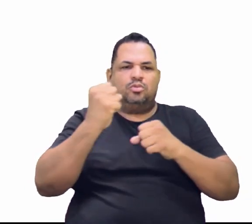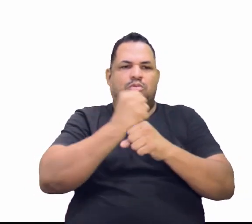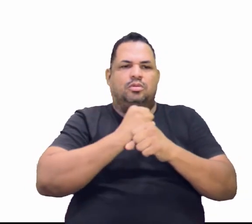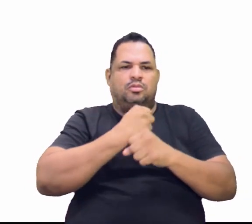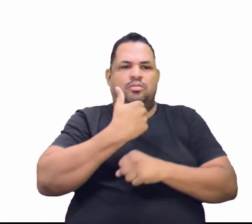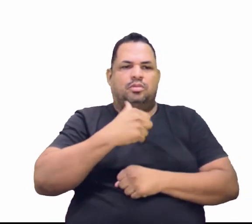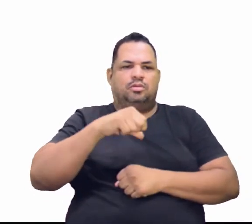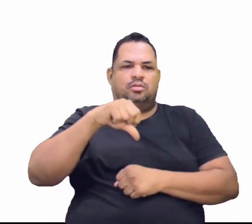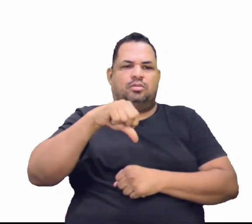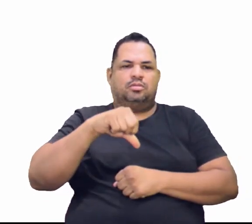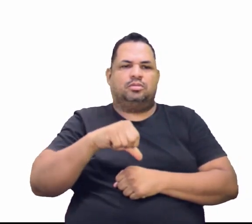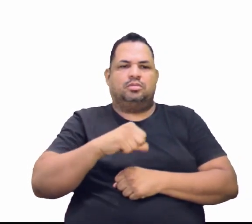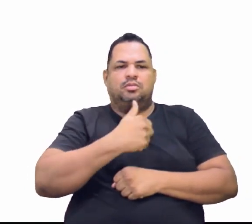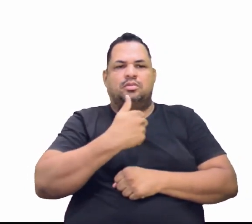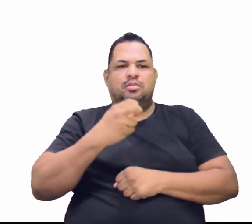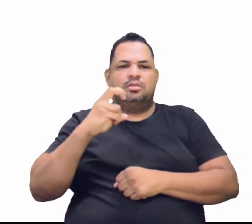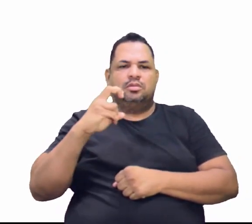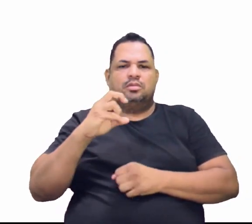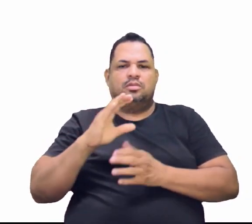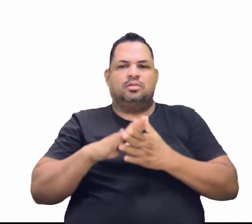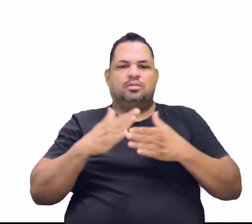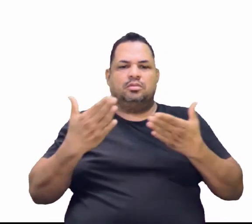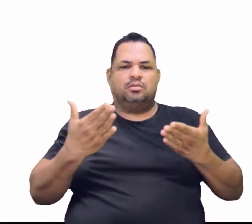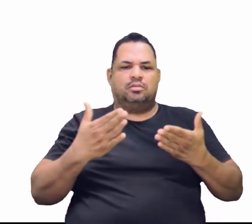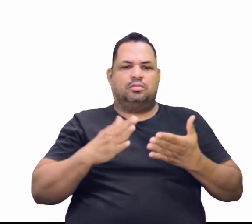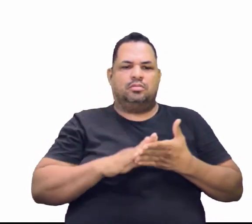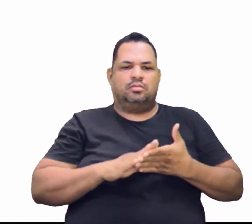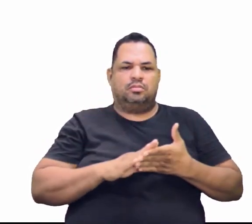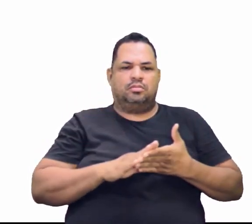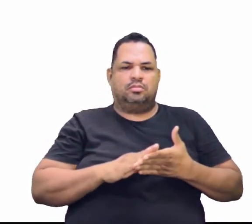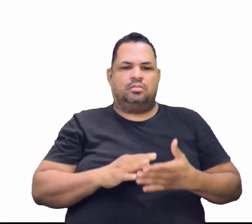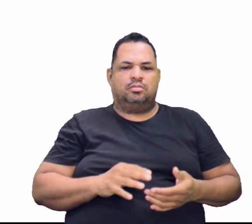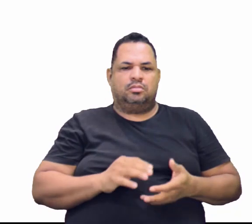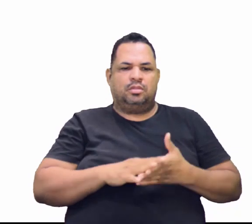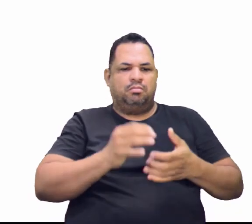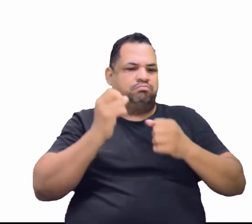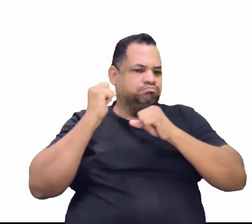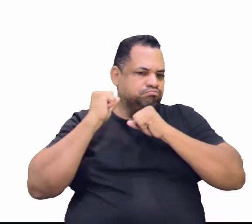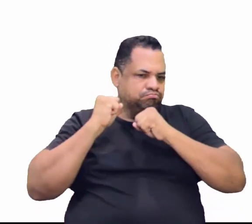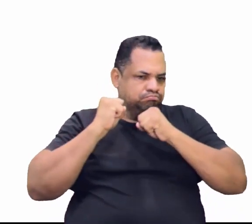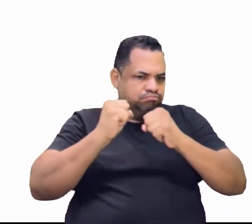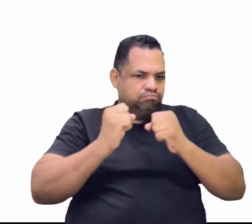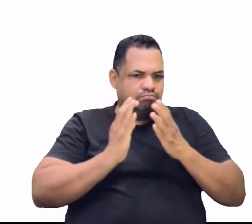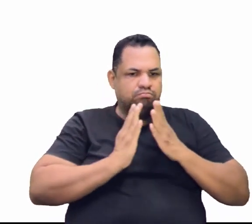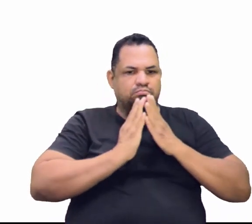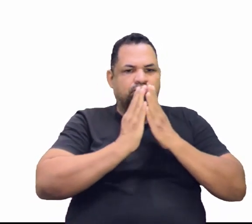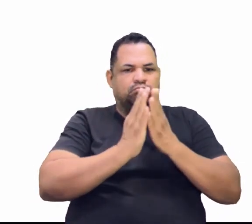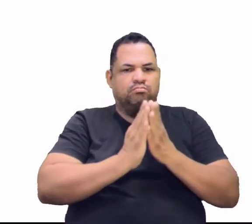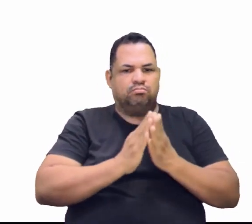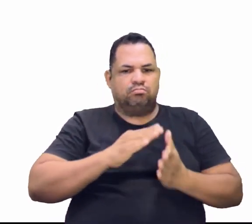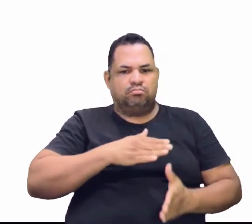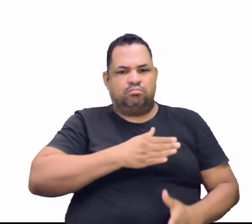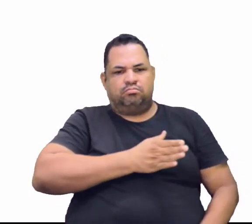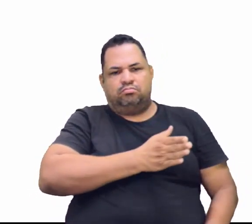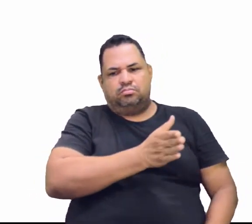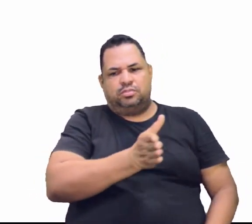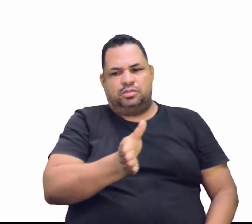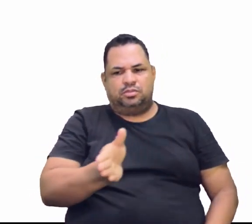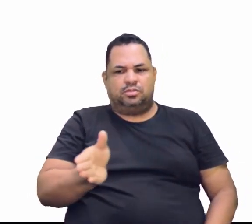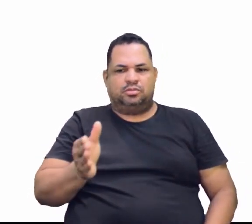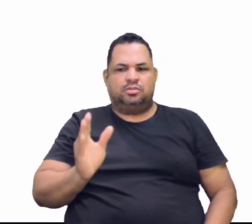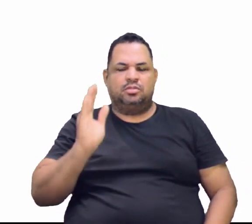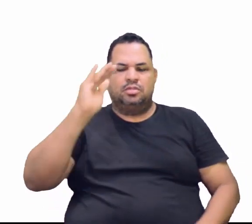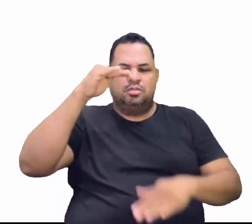1915. Nesse caso, eles estão puxando a embarcação para poder contornar a